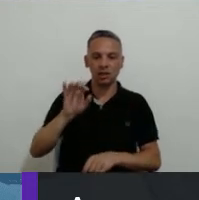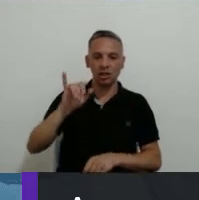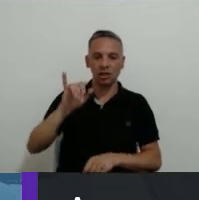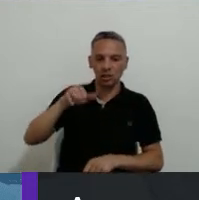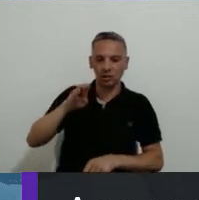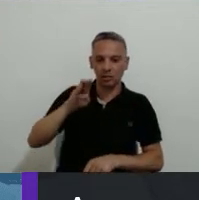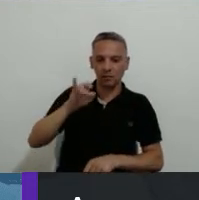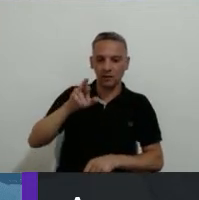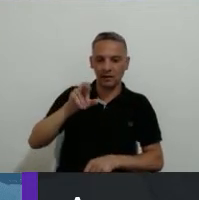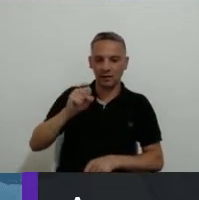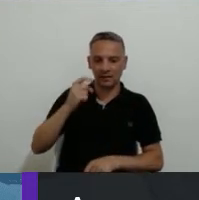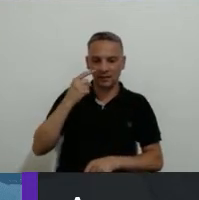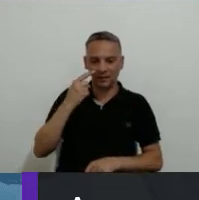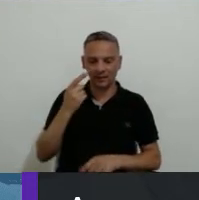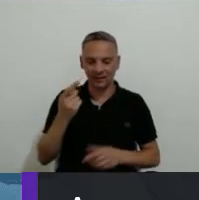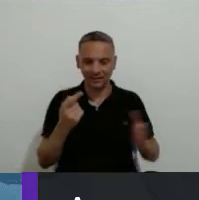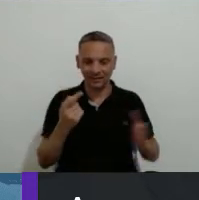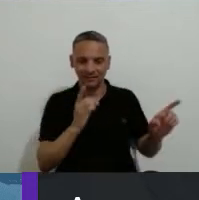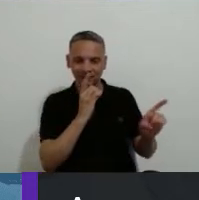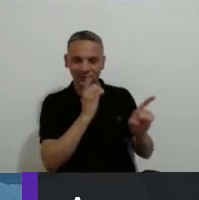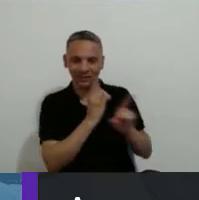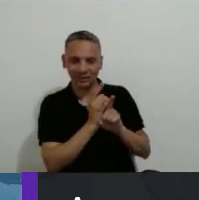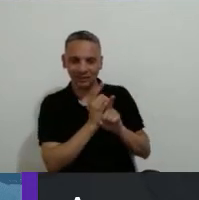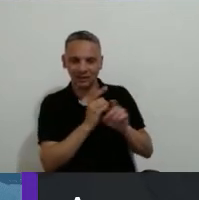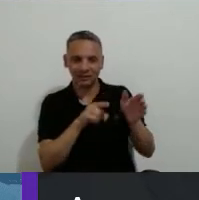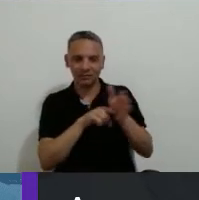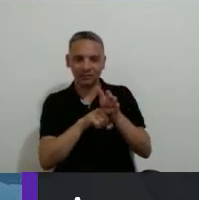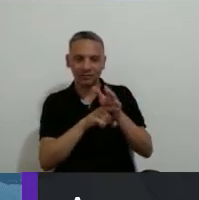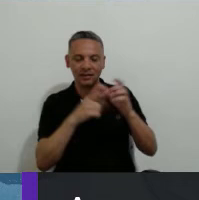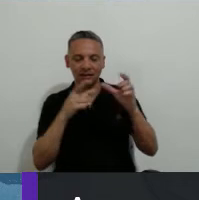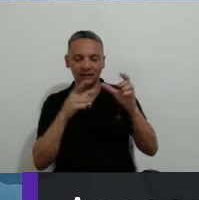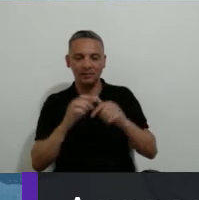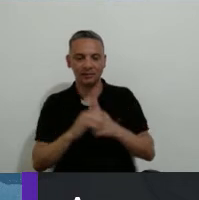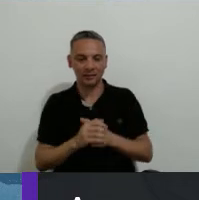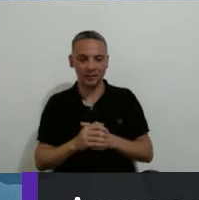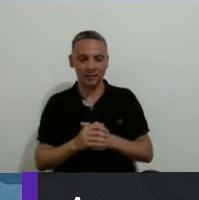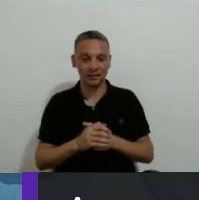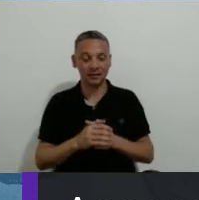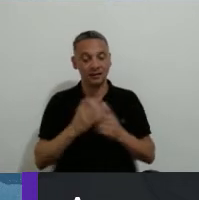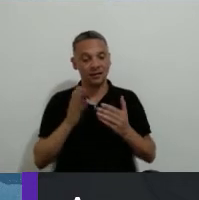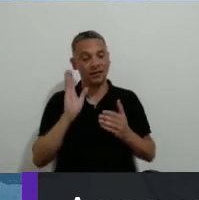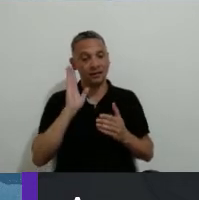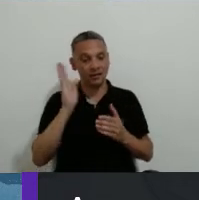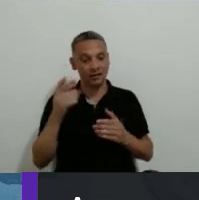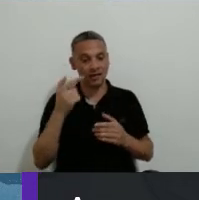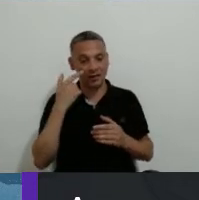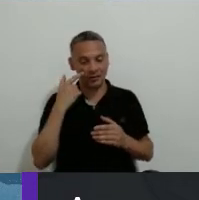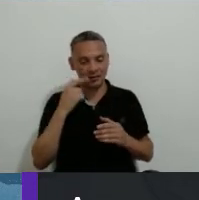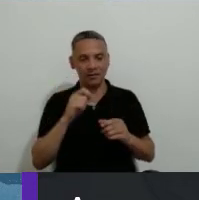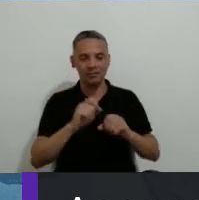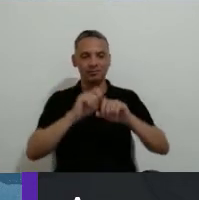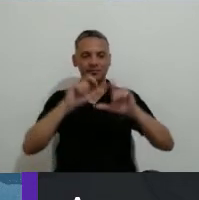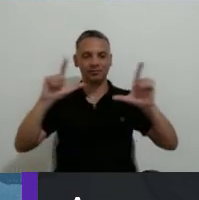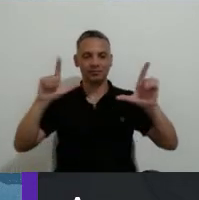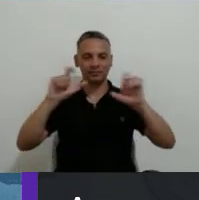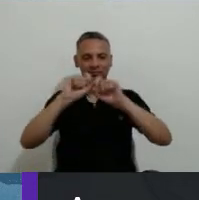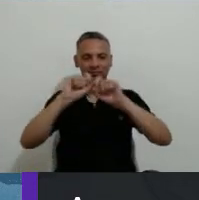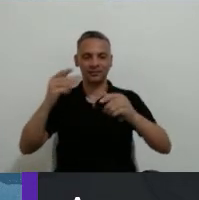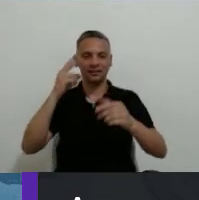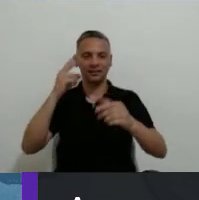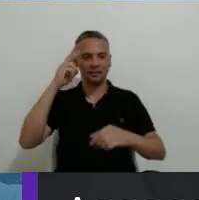clicando aqui, escolher o nível da federação em que a gente deseja navegar. Como a gente já navegou um pouco pela história da Marina no município